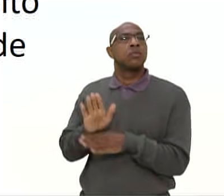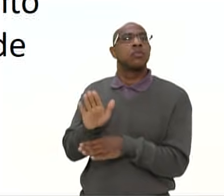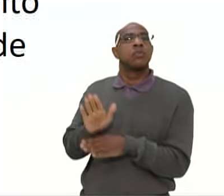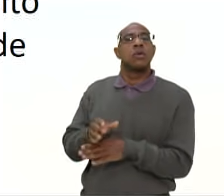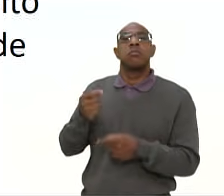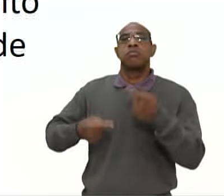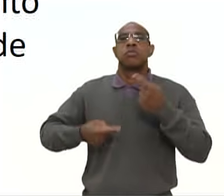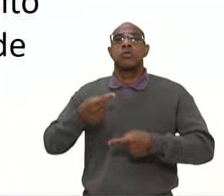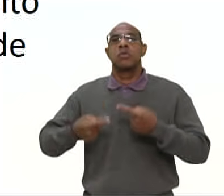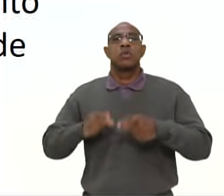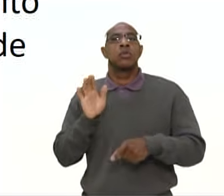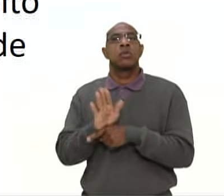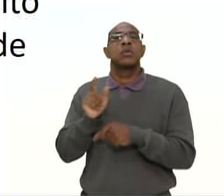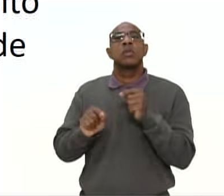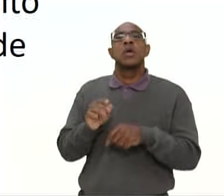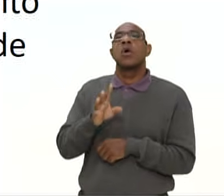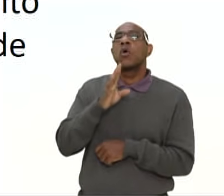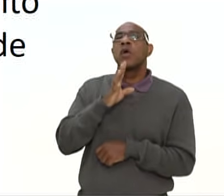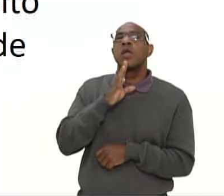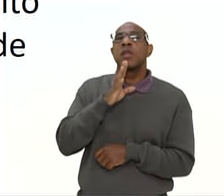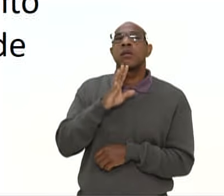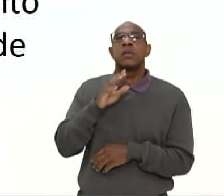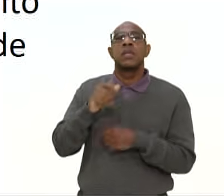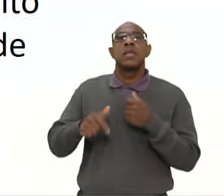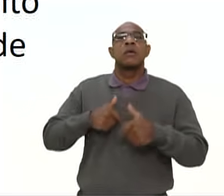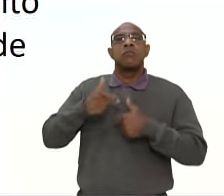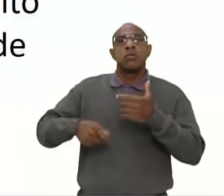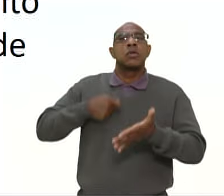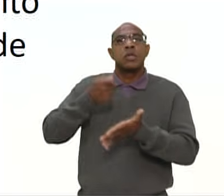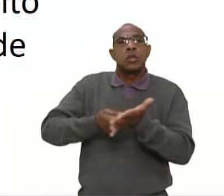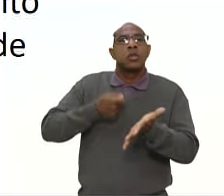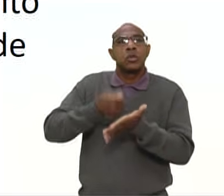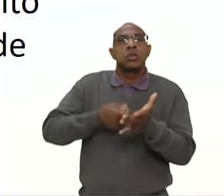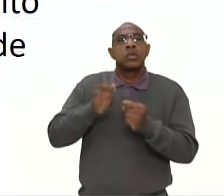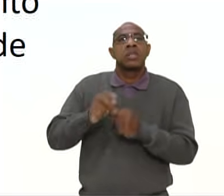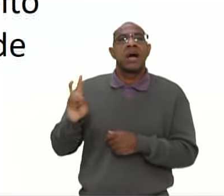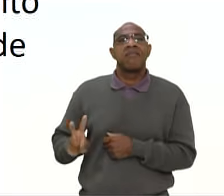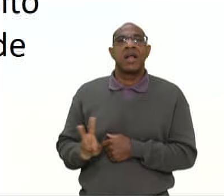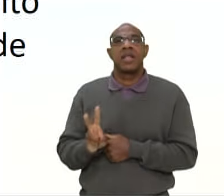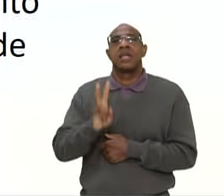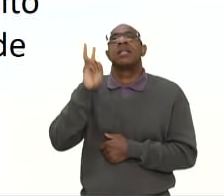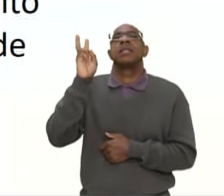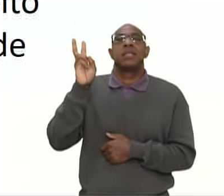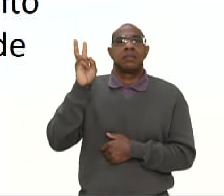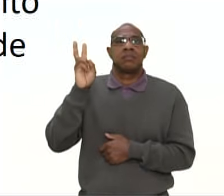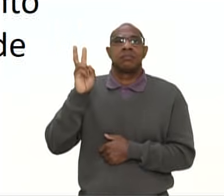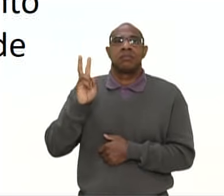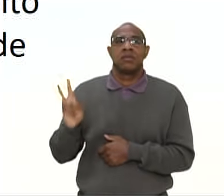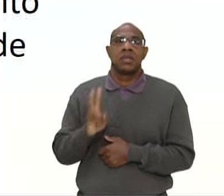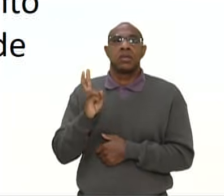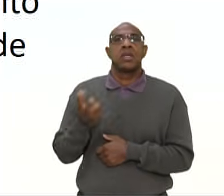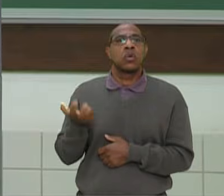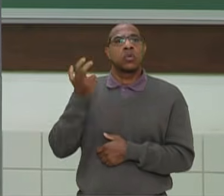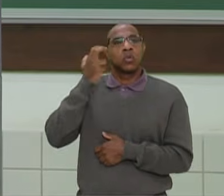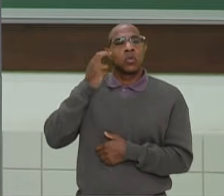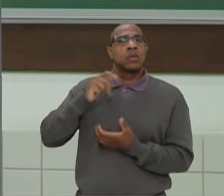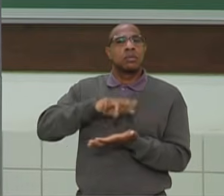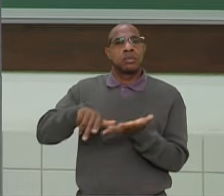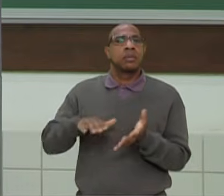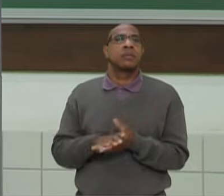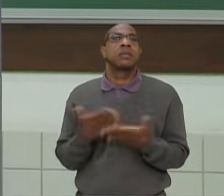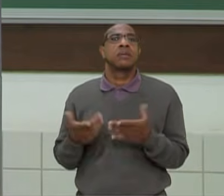que reivindica o reconhecimento e a valorização da cultura das chamadas minorias. Então lembra que a gente falou de